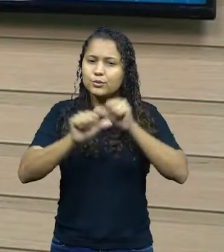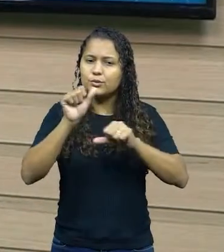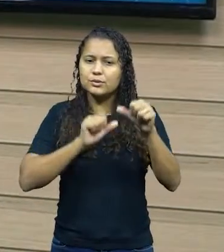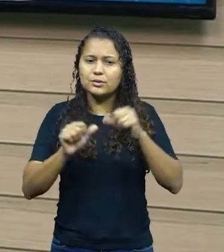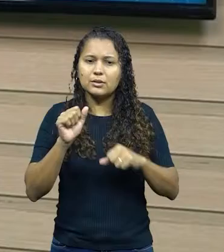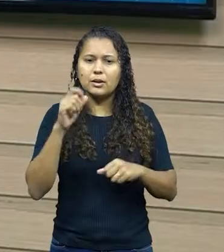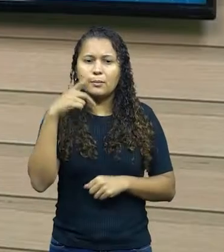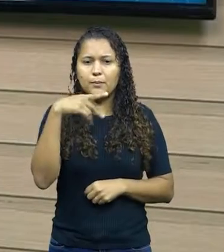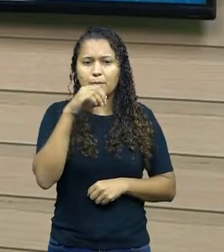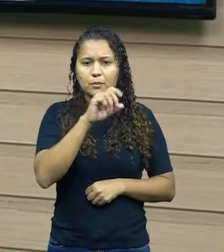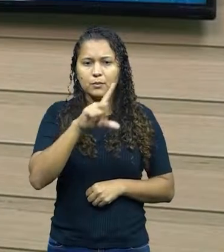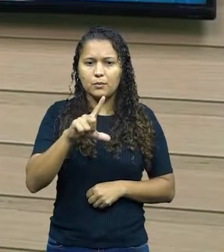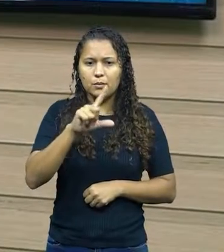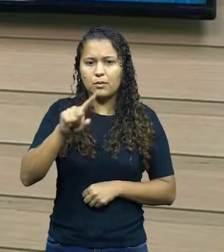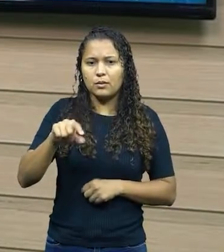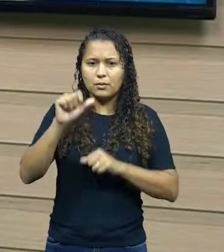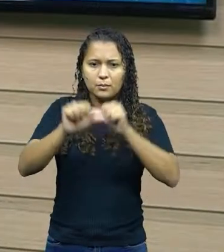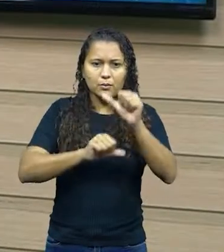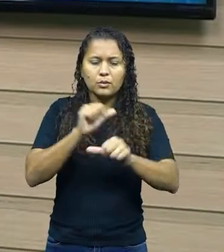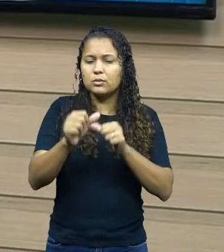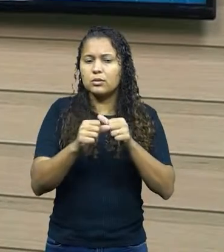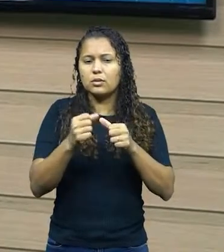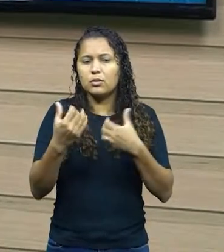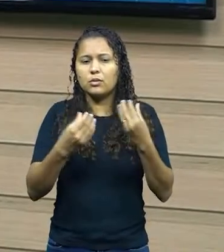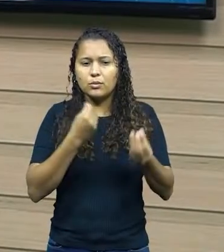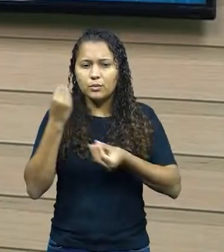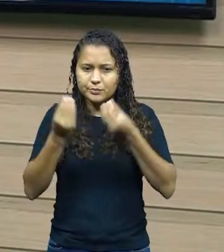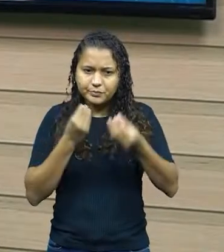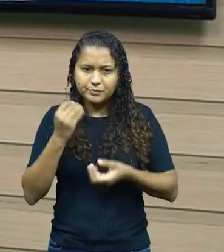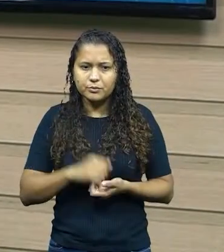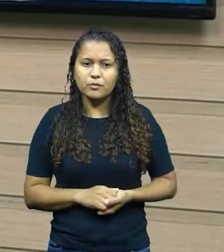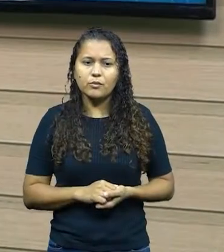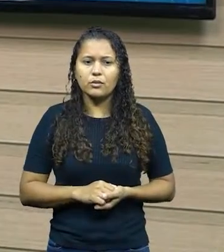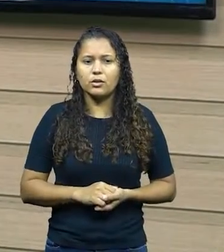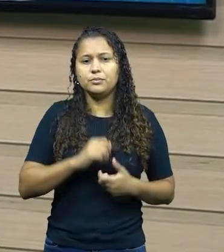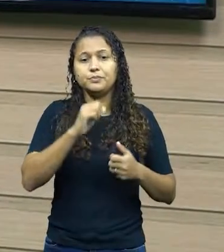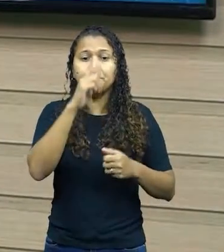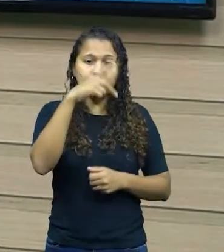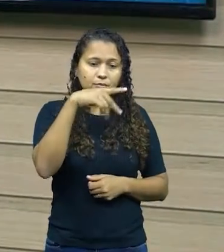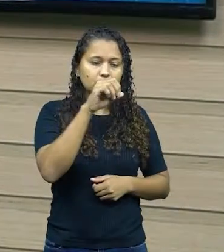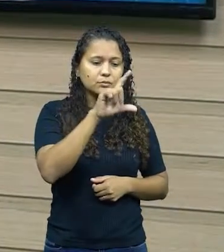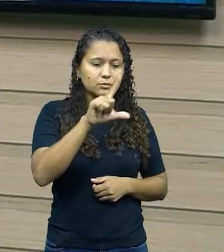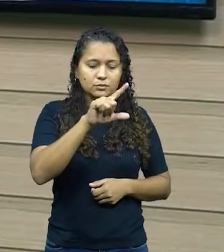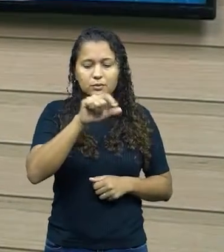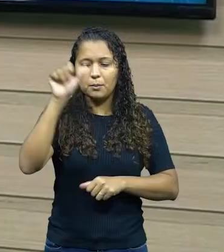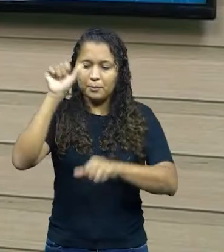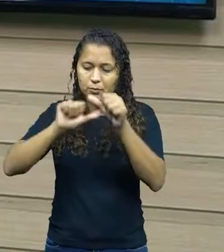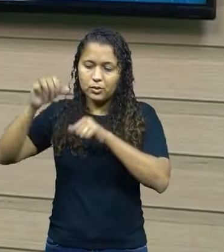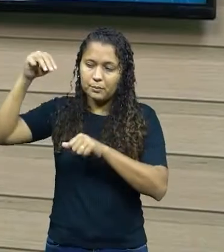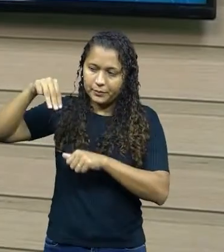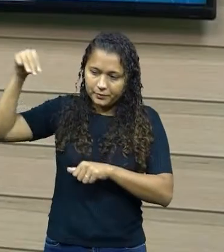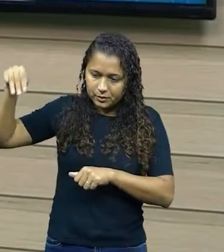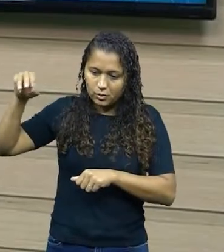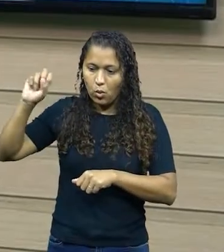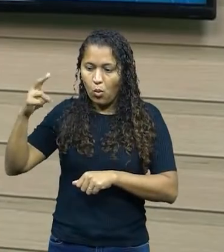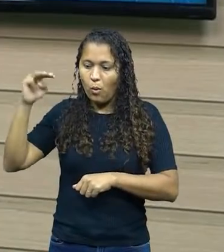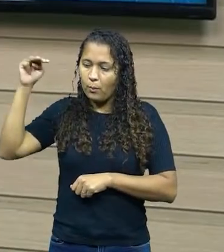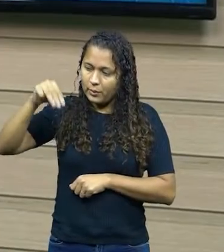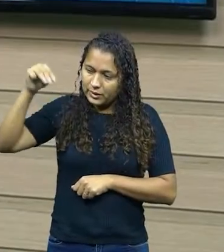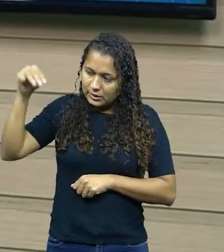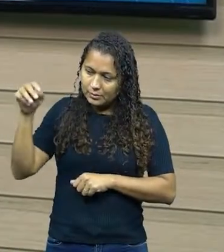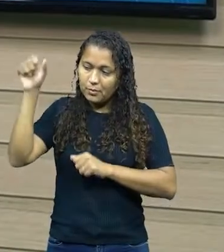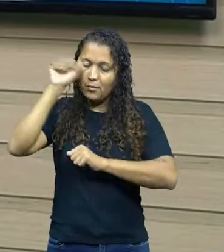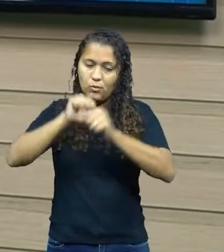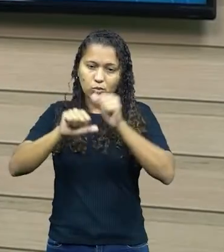essa conversão? É muito importante fazer a conversão de polegada para milímetro, de milímetro para polegada, porque na indústria, quando a gente compra